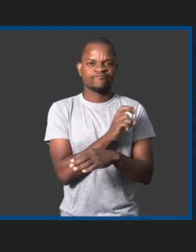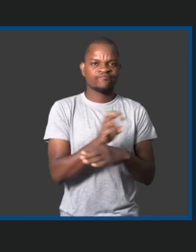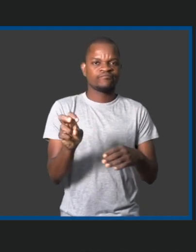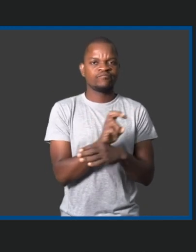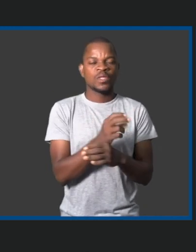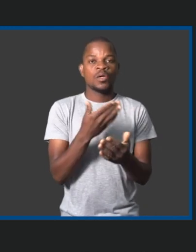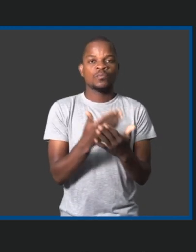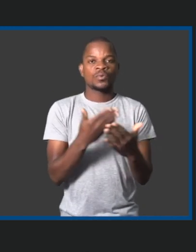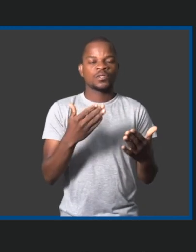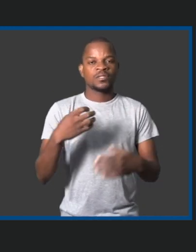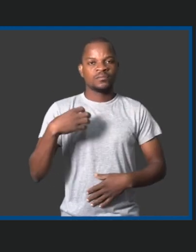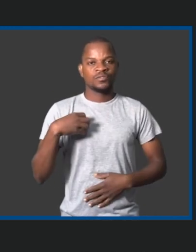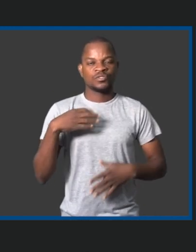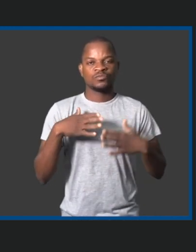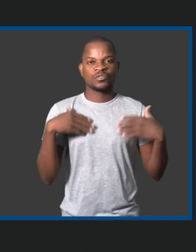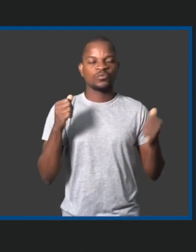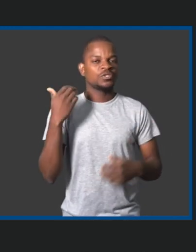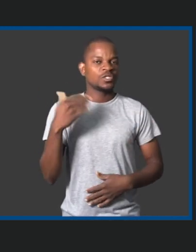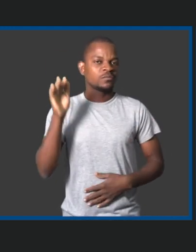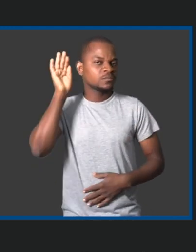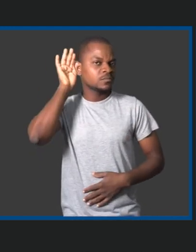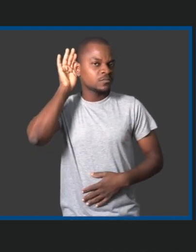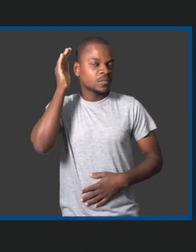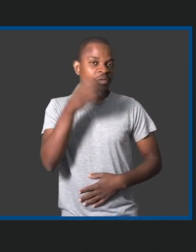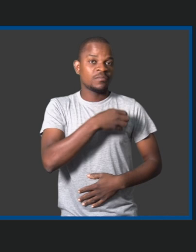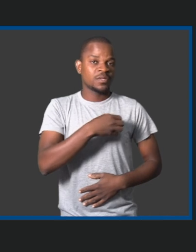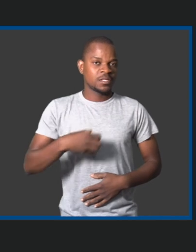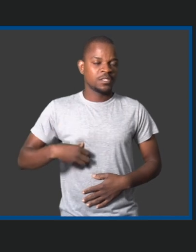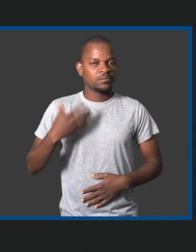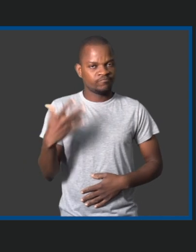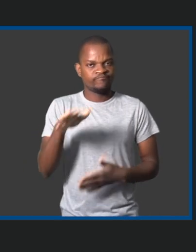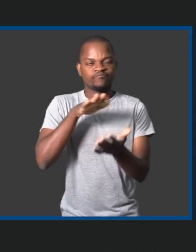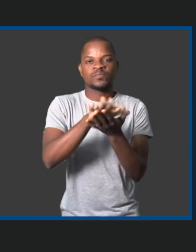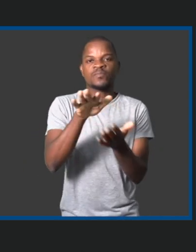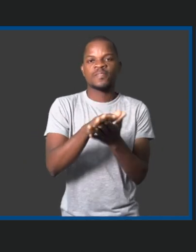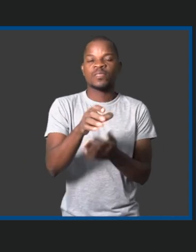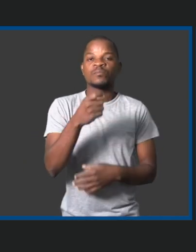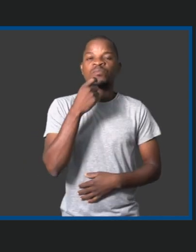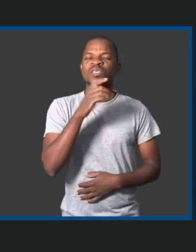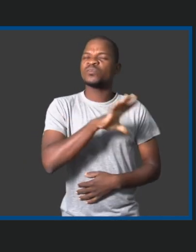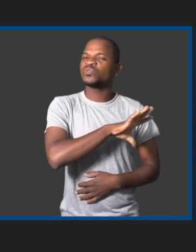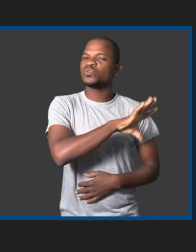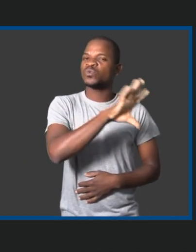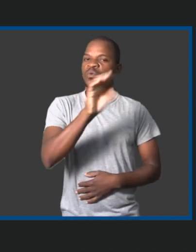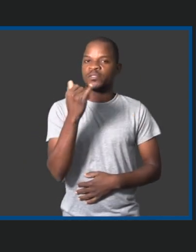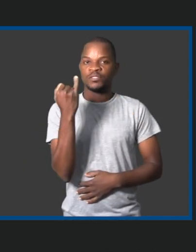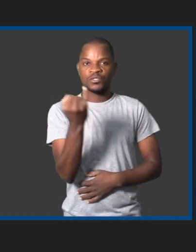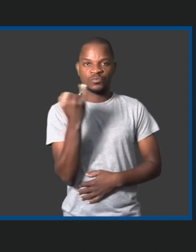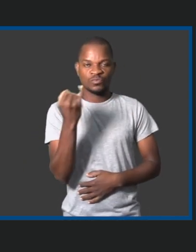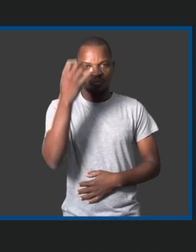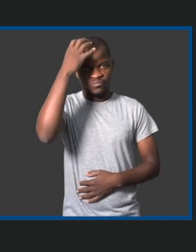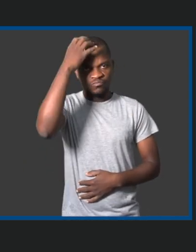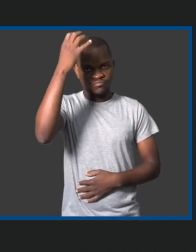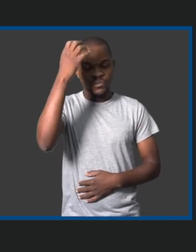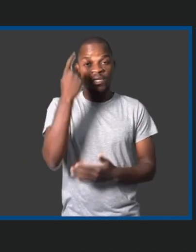alerta. O Ministério da Saúde está a seguir orientações de Sua Excelência, o Presidente da República, que disse que todas as instituições do governo